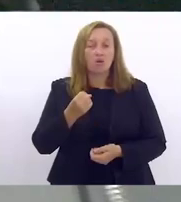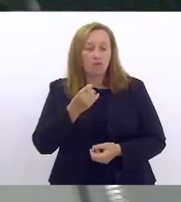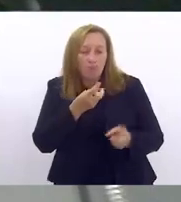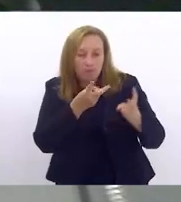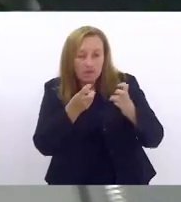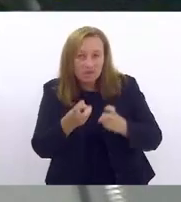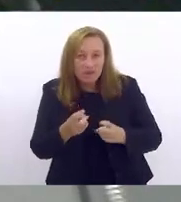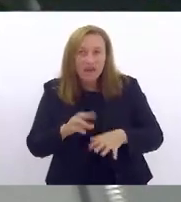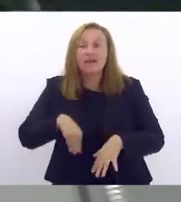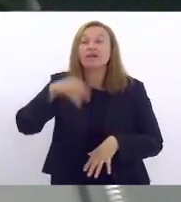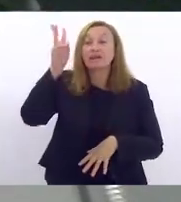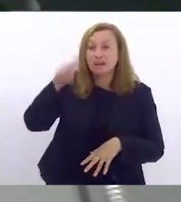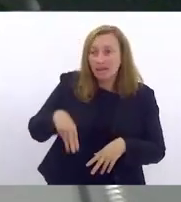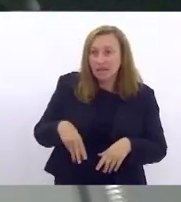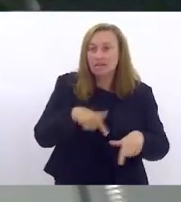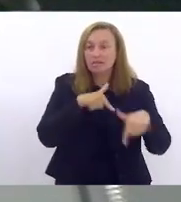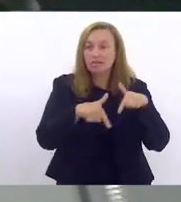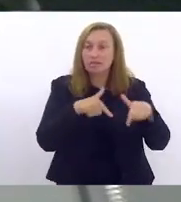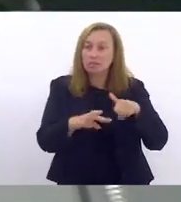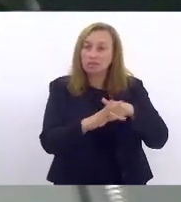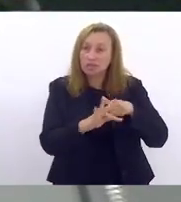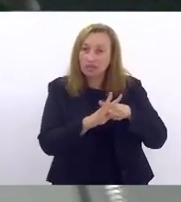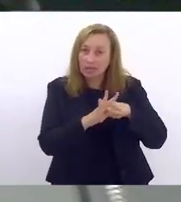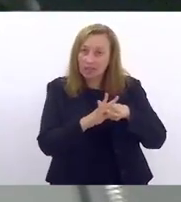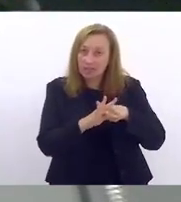esses trabalhadores técnicos,